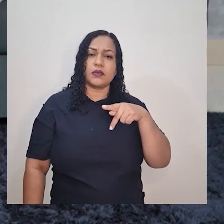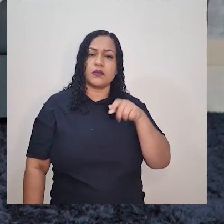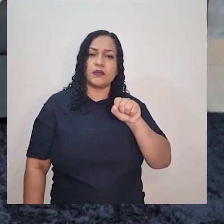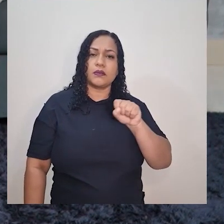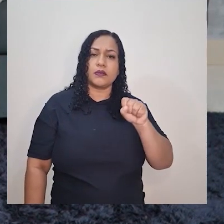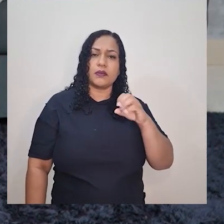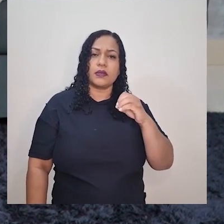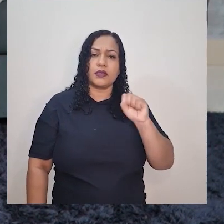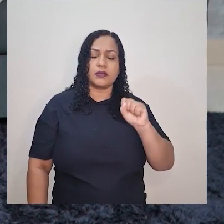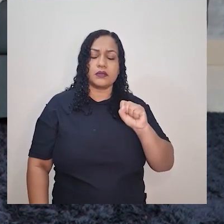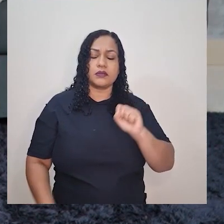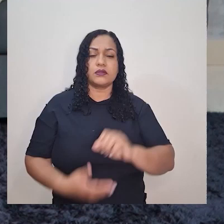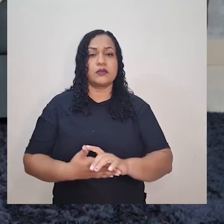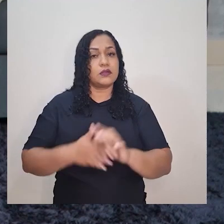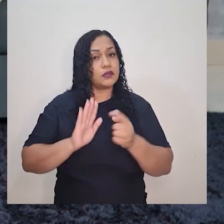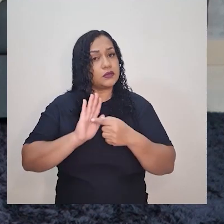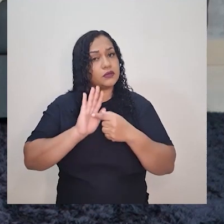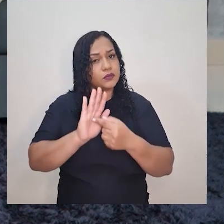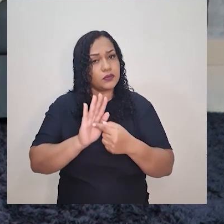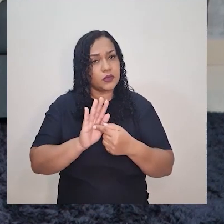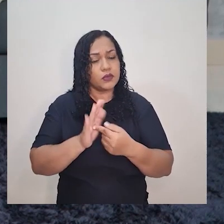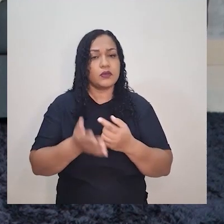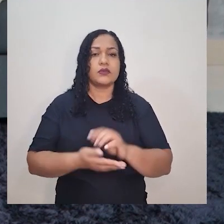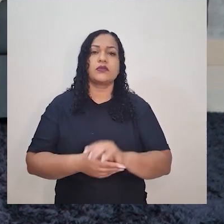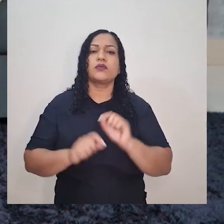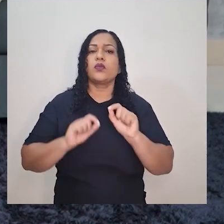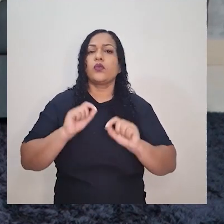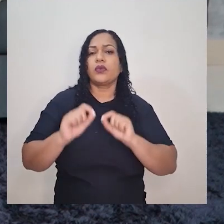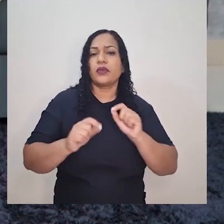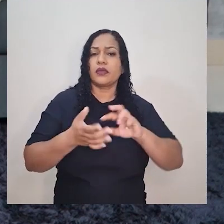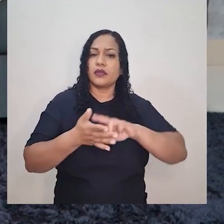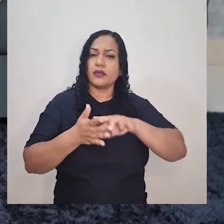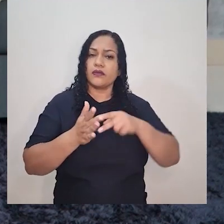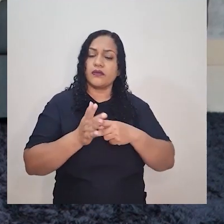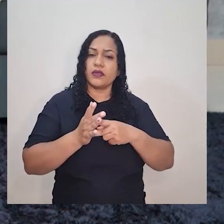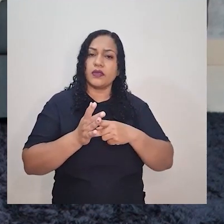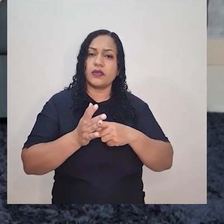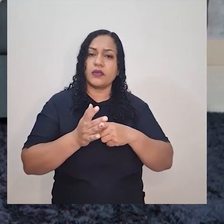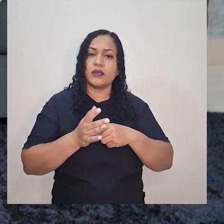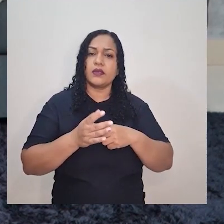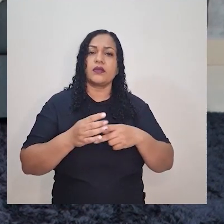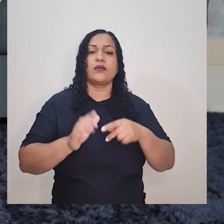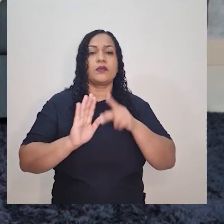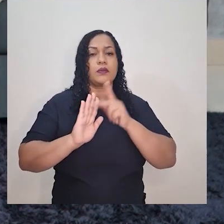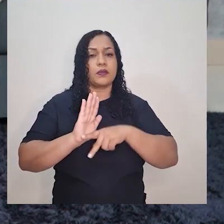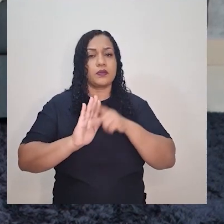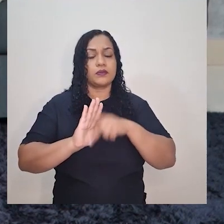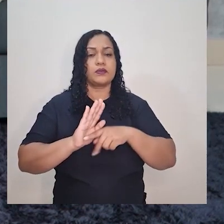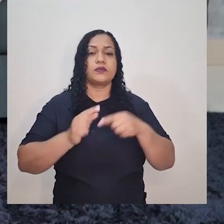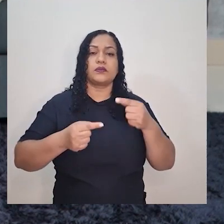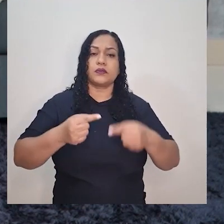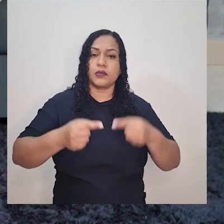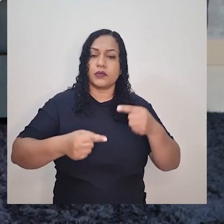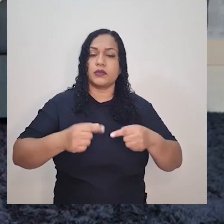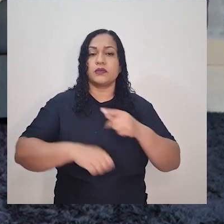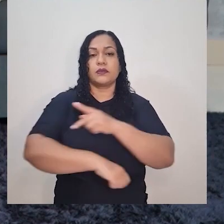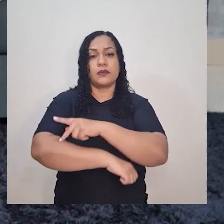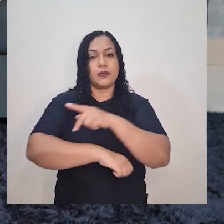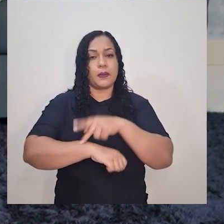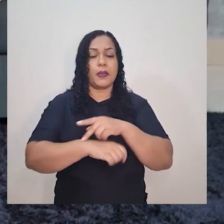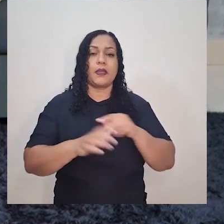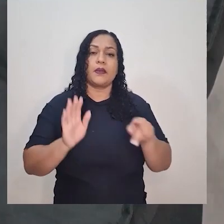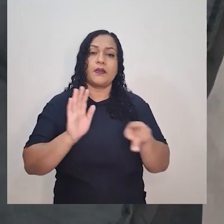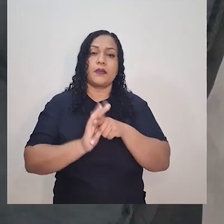traz, nos elucida, de certa forma, o que é o projeto político-pedagógico a partir da própria etimologia